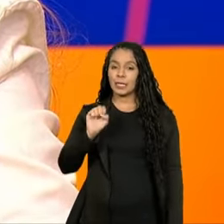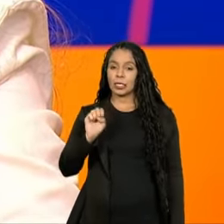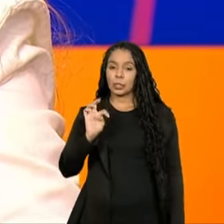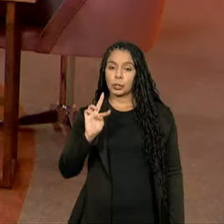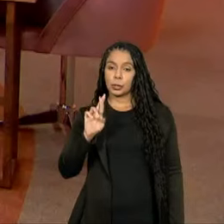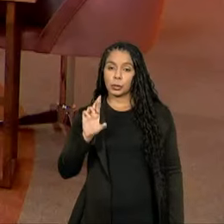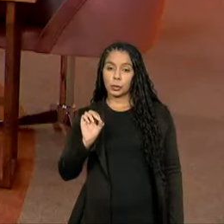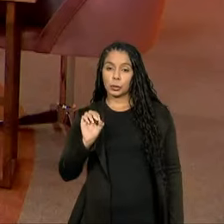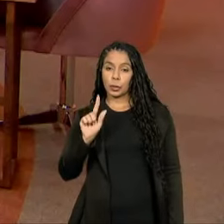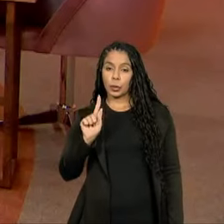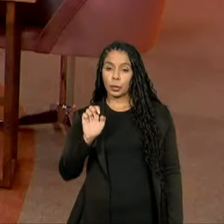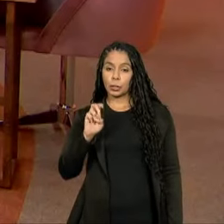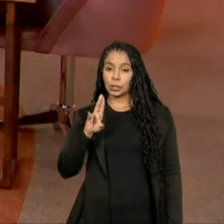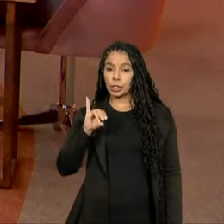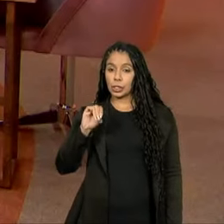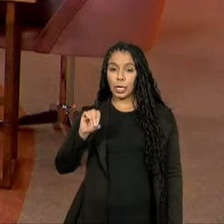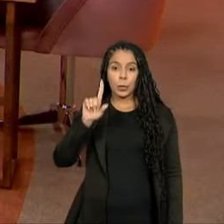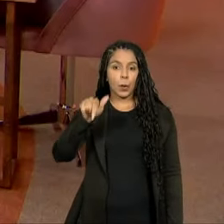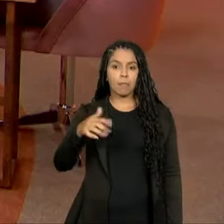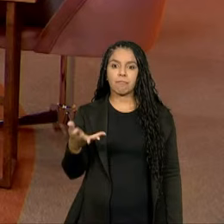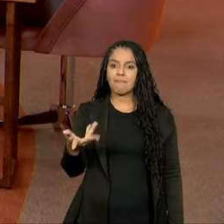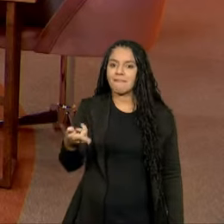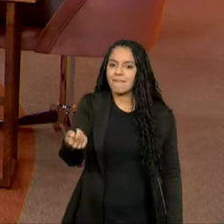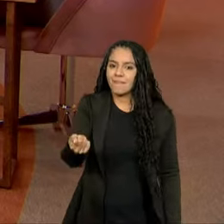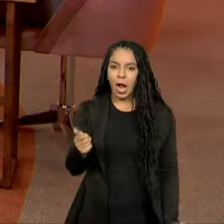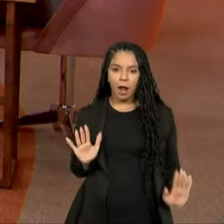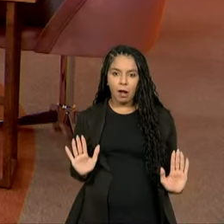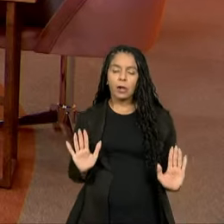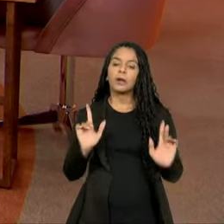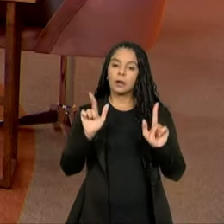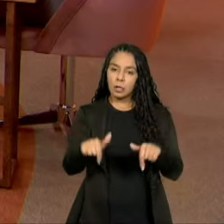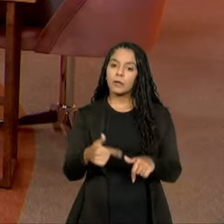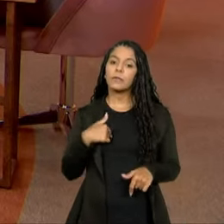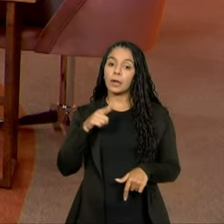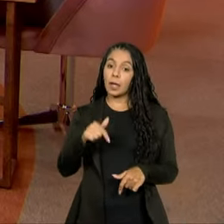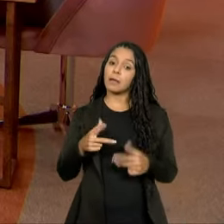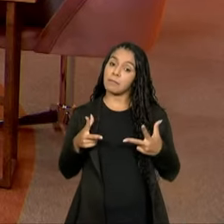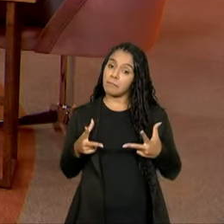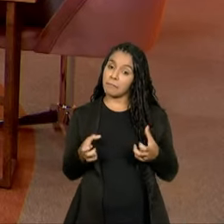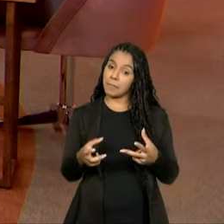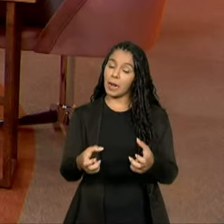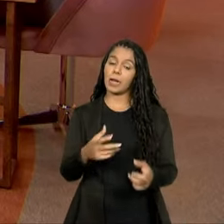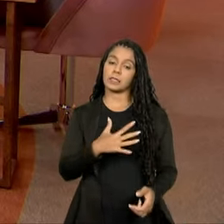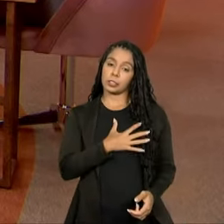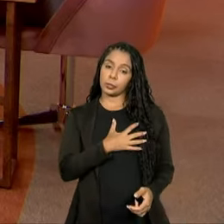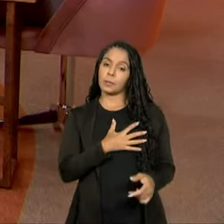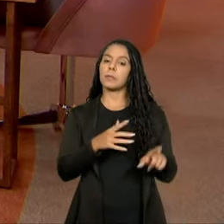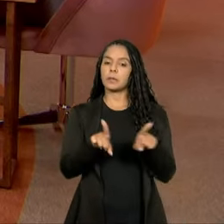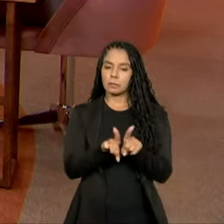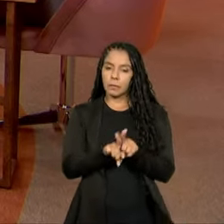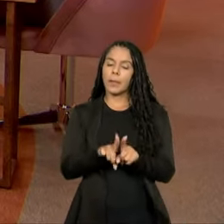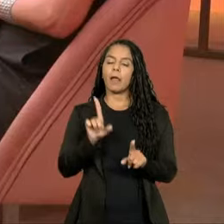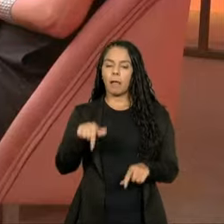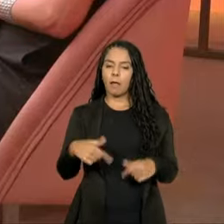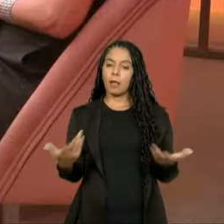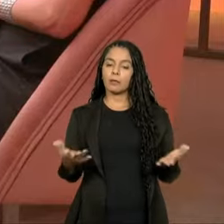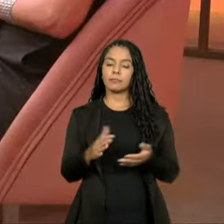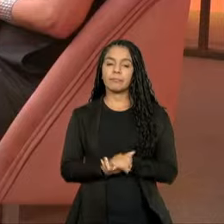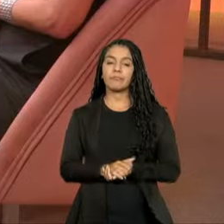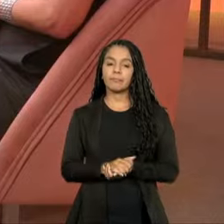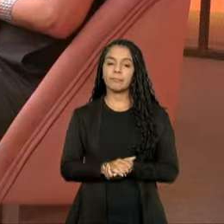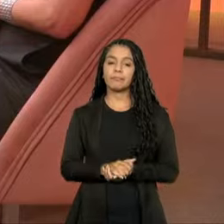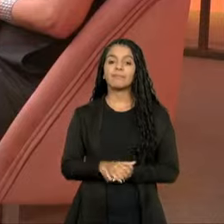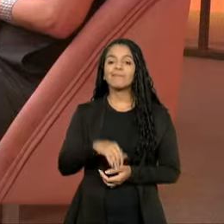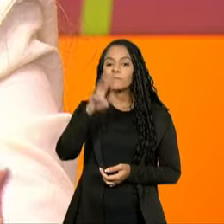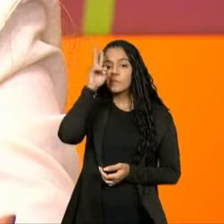O estrogênio é um anti-inflamatório gigantesco. O estrogênio em nível... Inclusive para câncer de mama, né? Também, né? Então, assim,